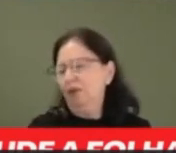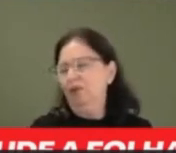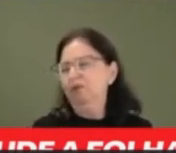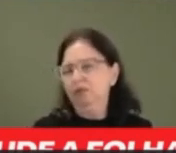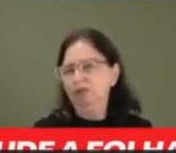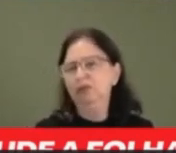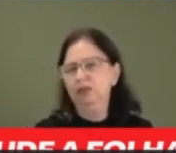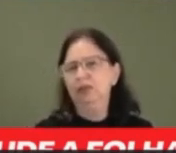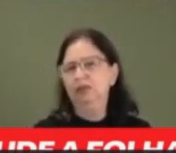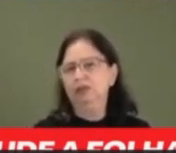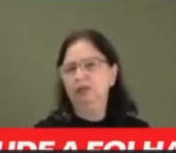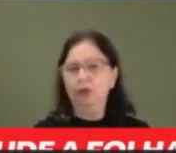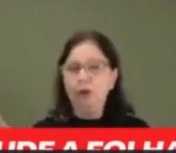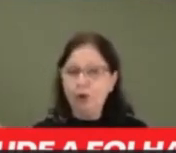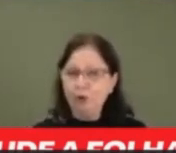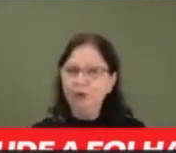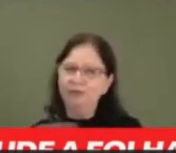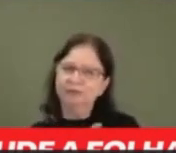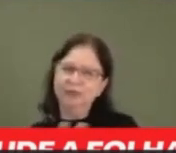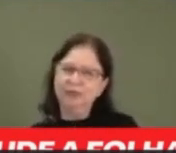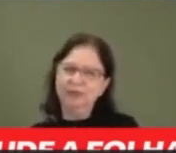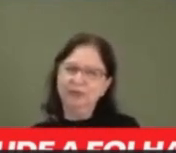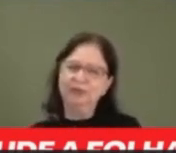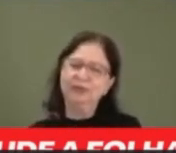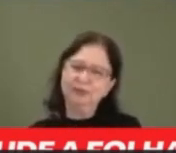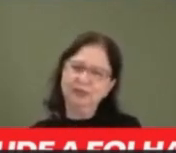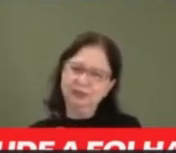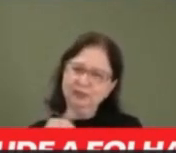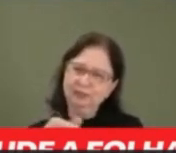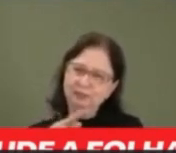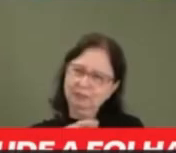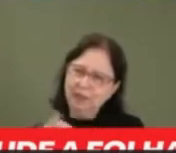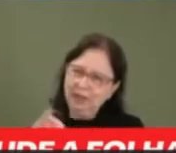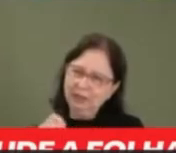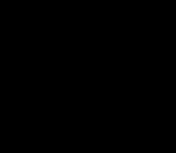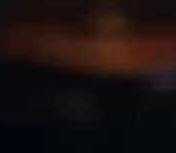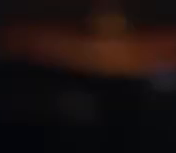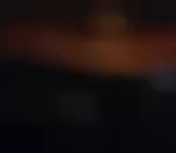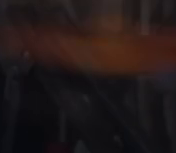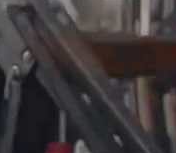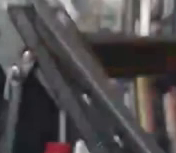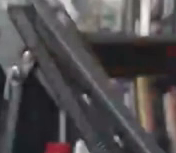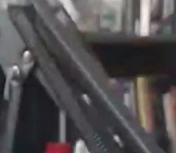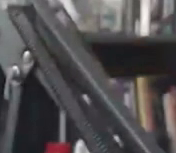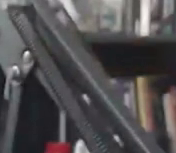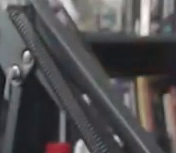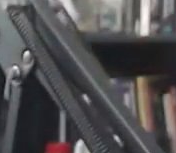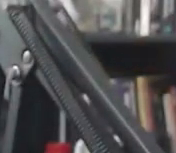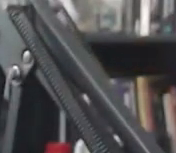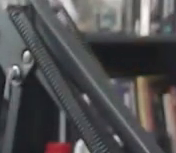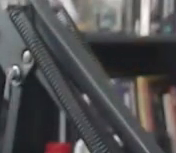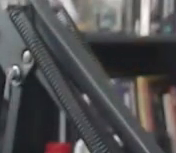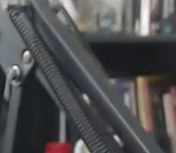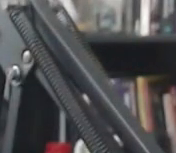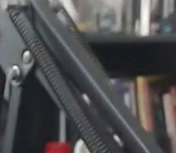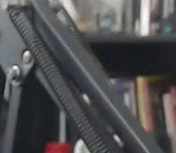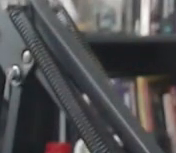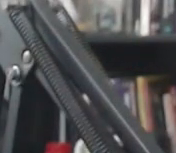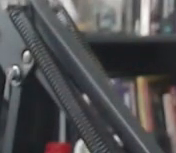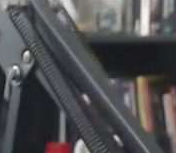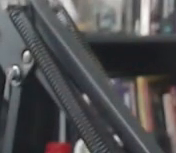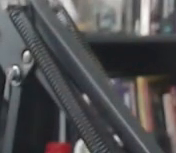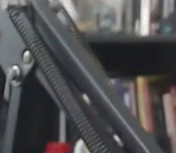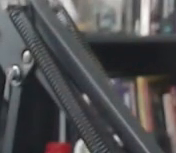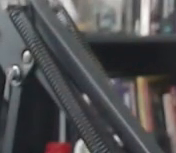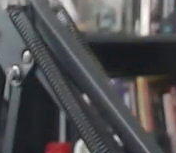Hoje eu tô aqui pelo Marcinho e pela mora muito obrigado senhores senadores senhores pres presentes você já desejou que o mundo gente